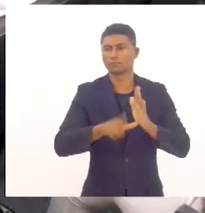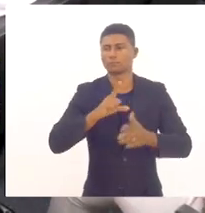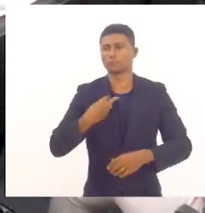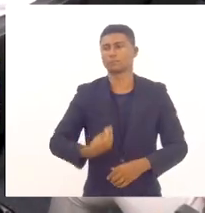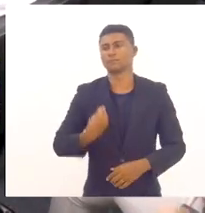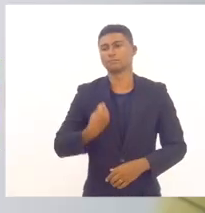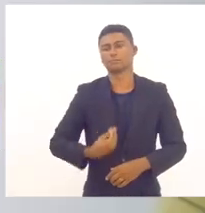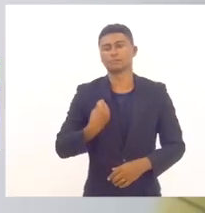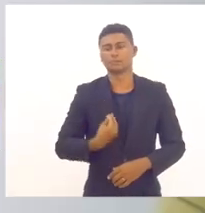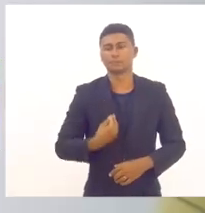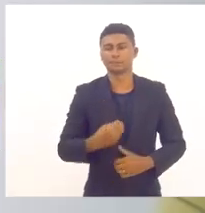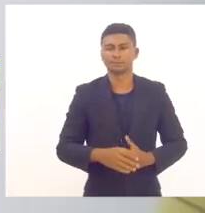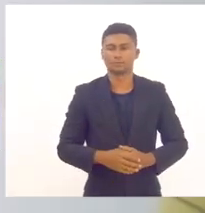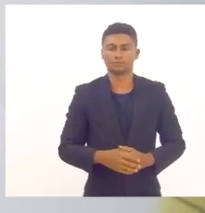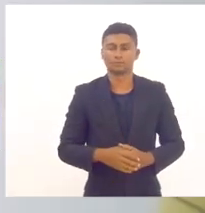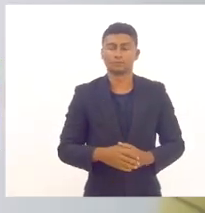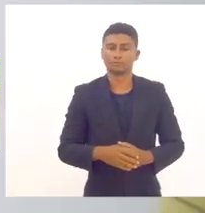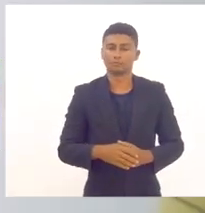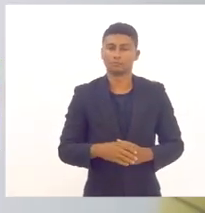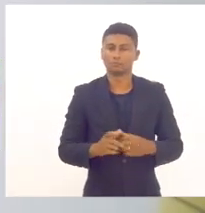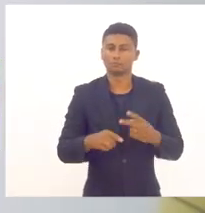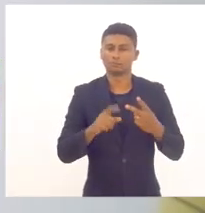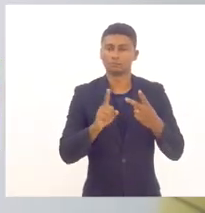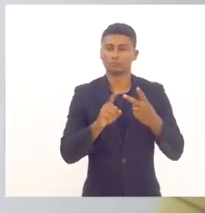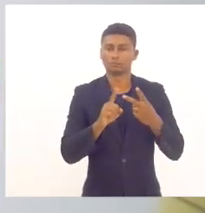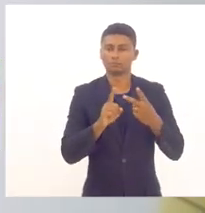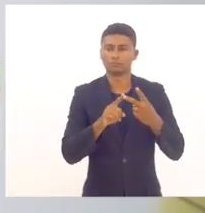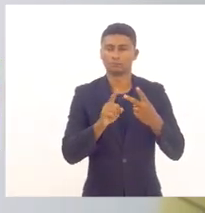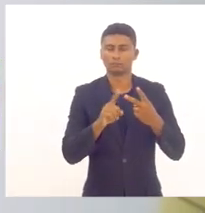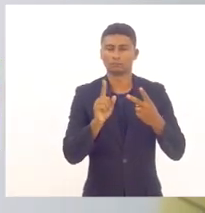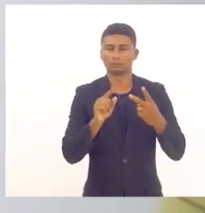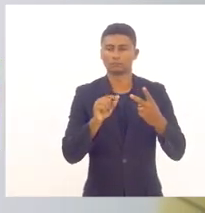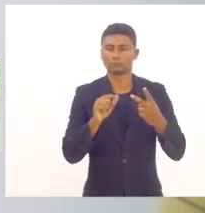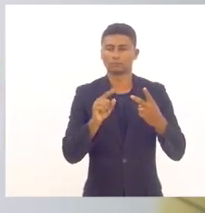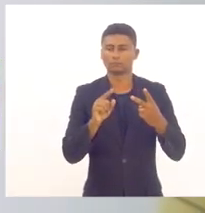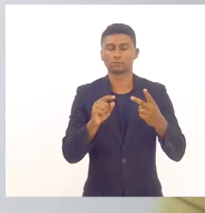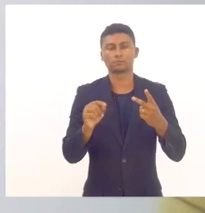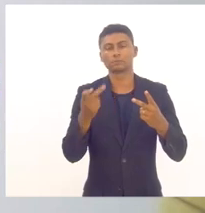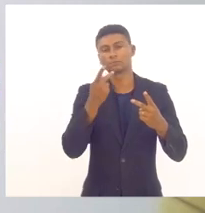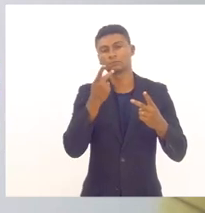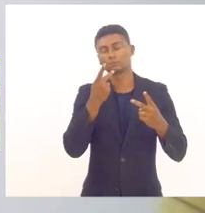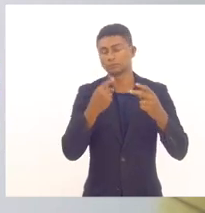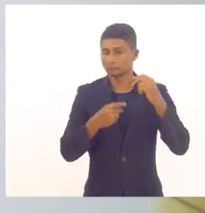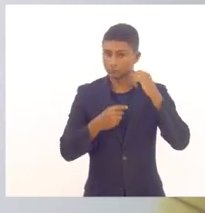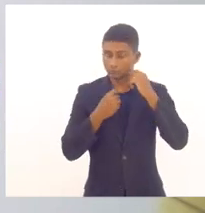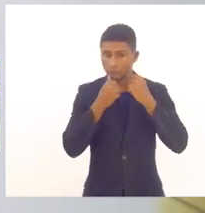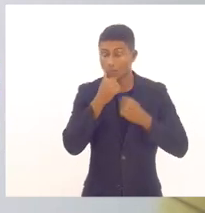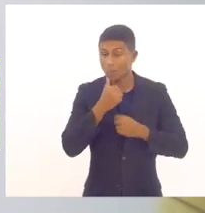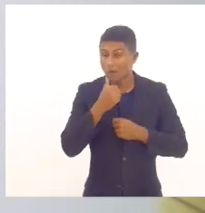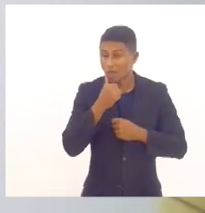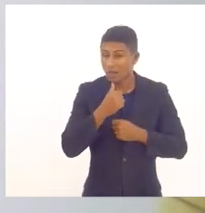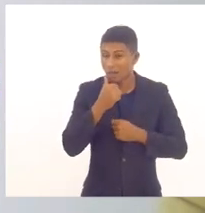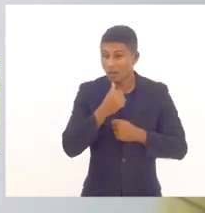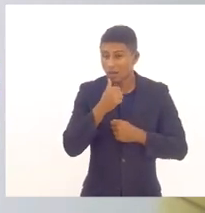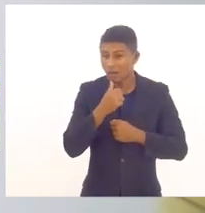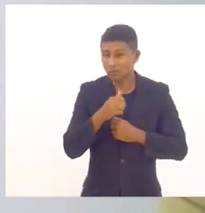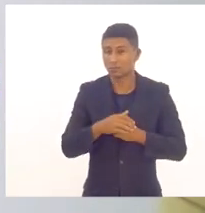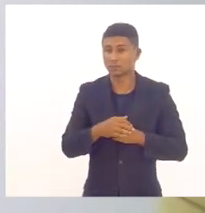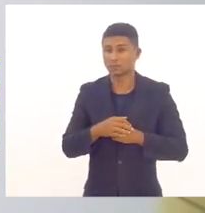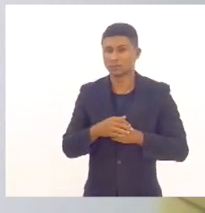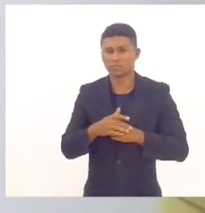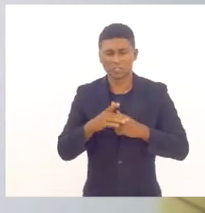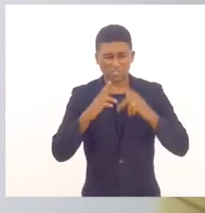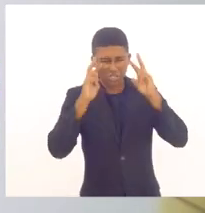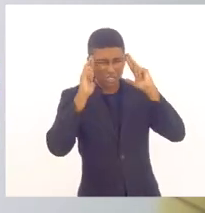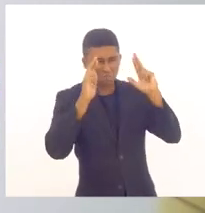questão de esclarecimento essa. E a outra questão é quando ele cita que a mulher, né, nunca foi